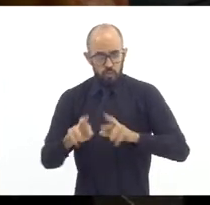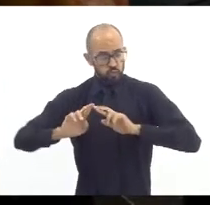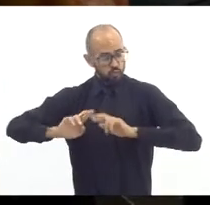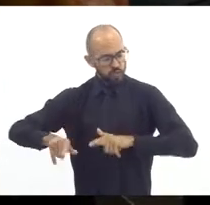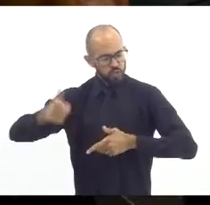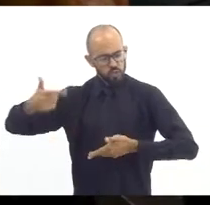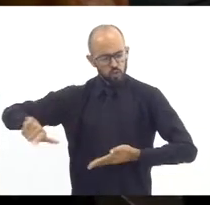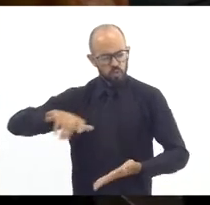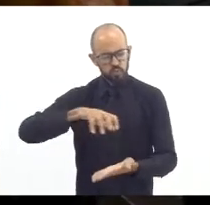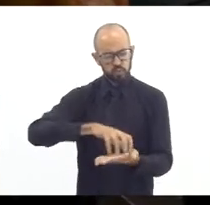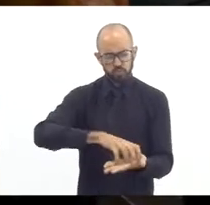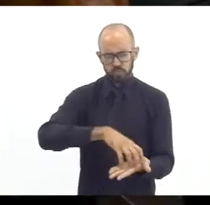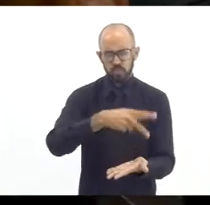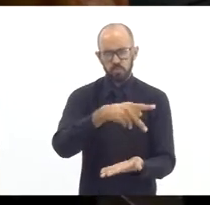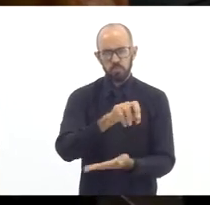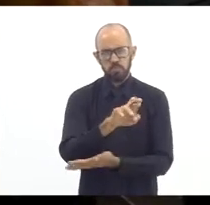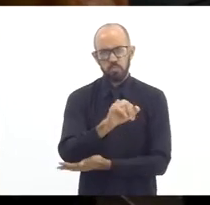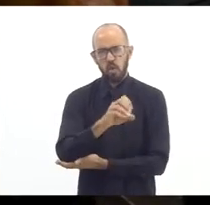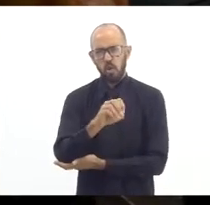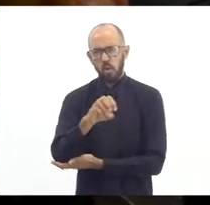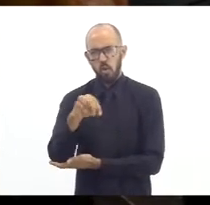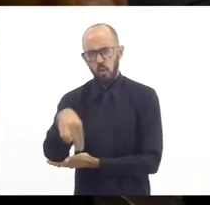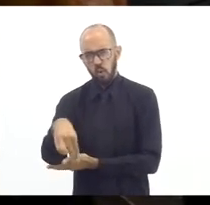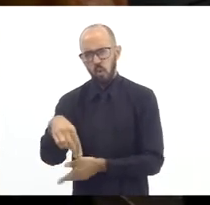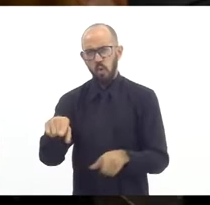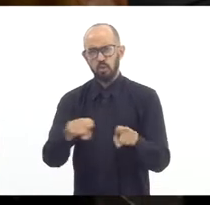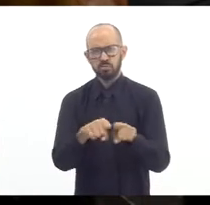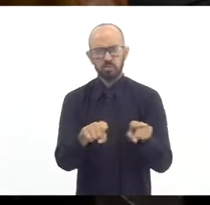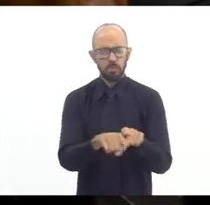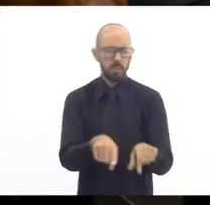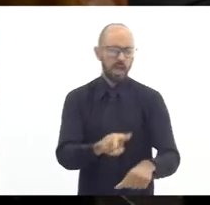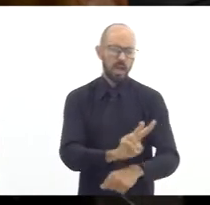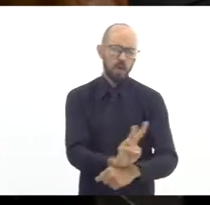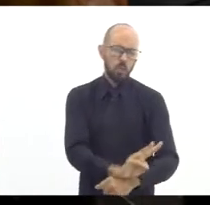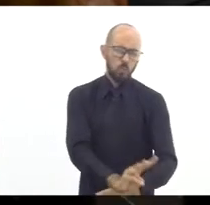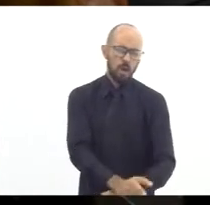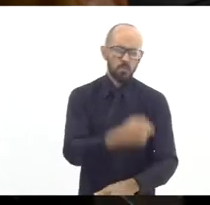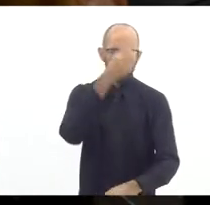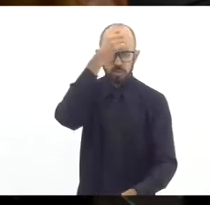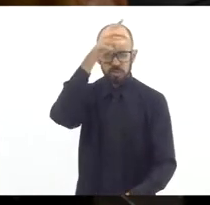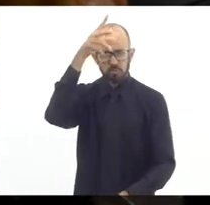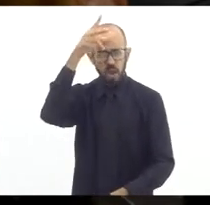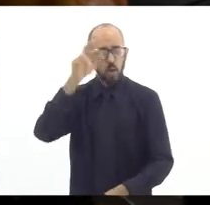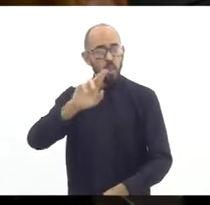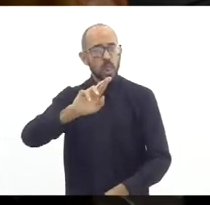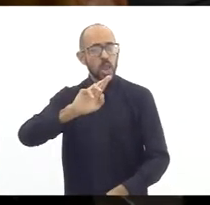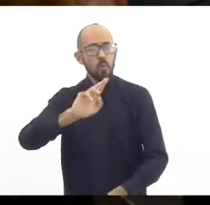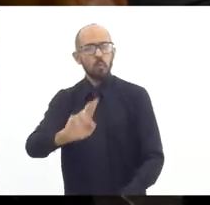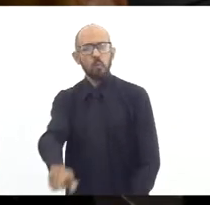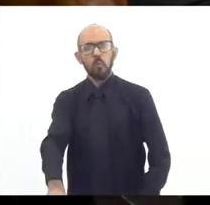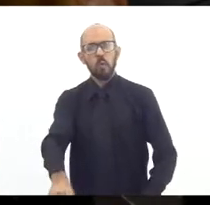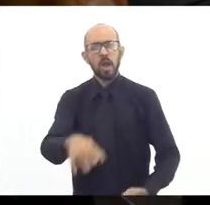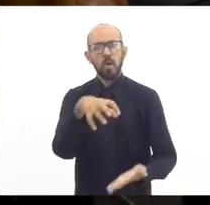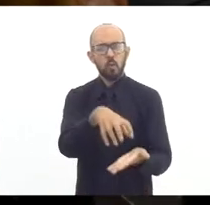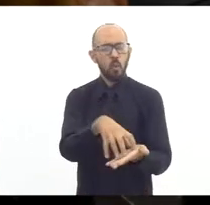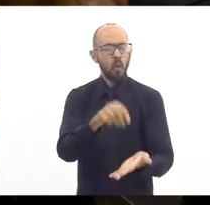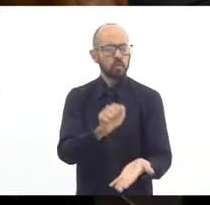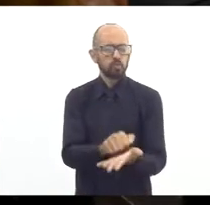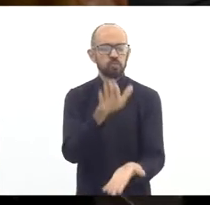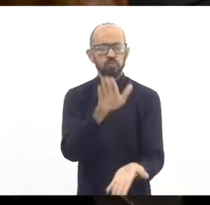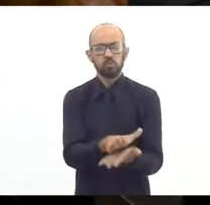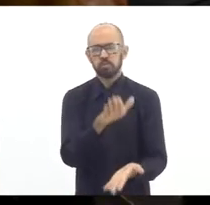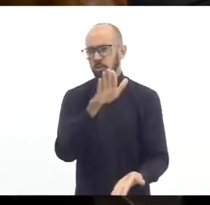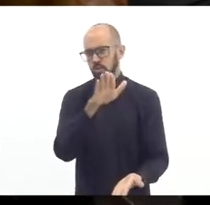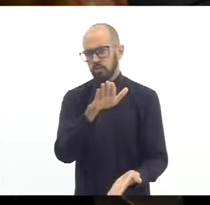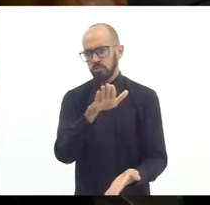o PROCON, a própria guarda, as guardas municipais, ela não é um órgão autuador. A gente